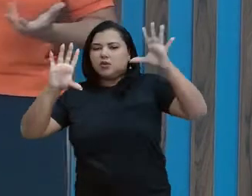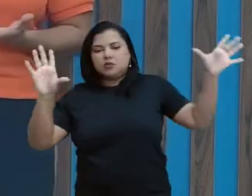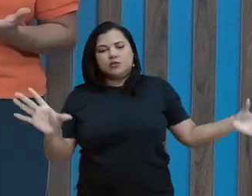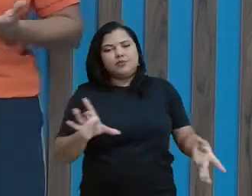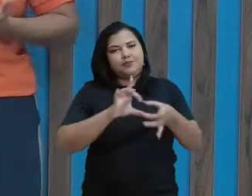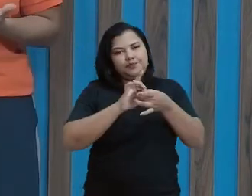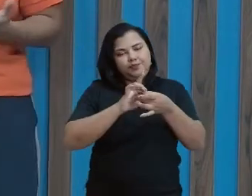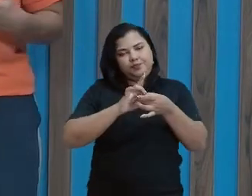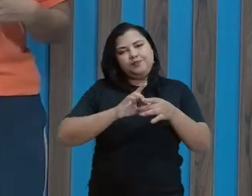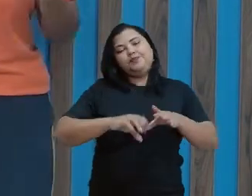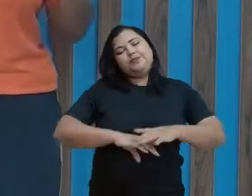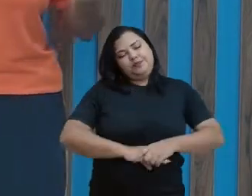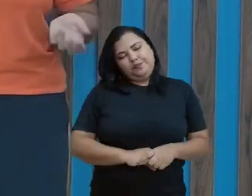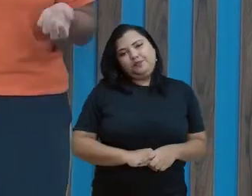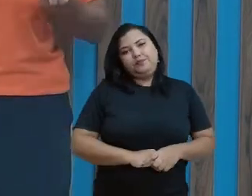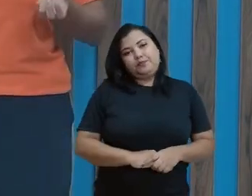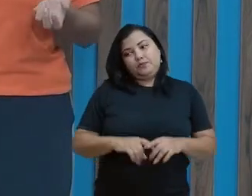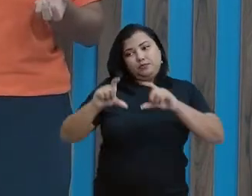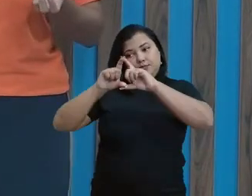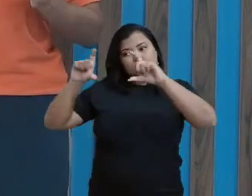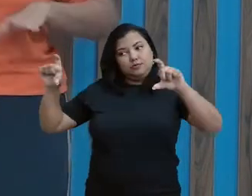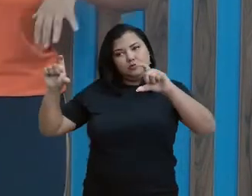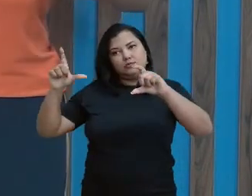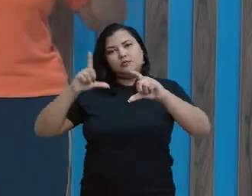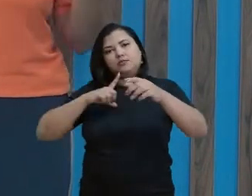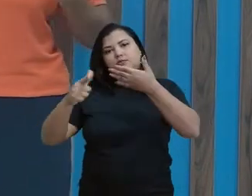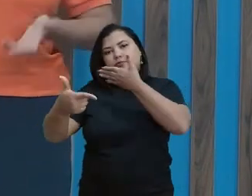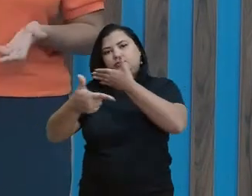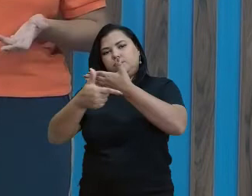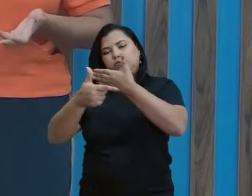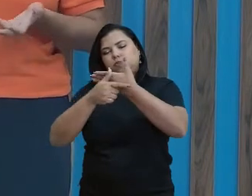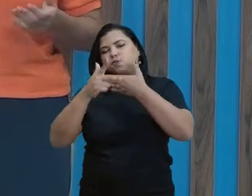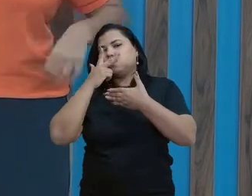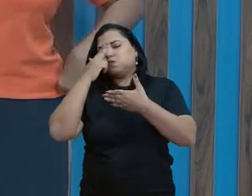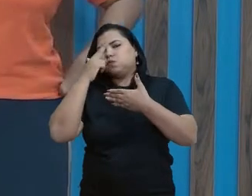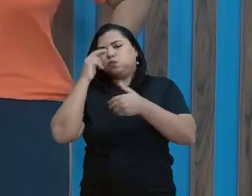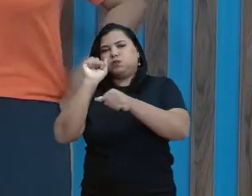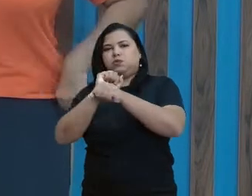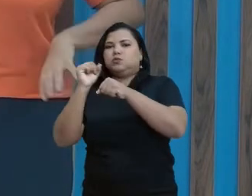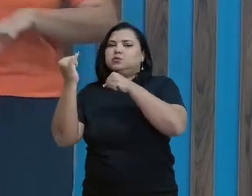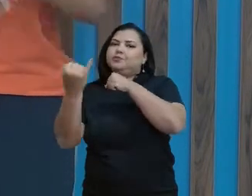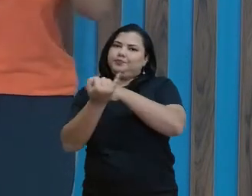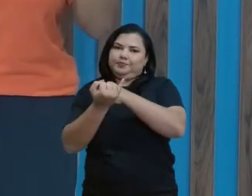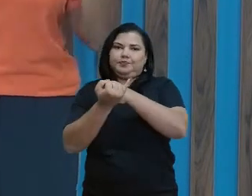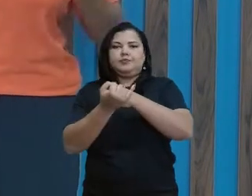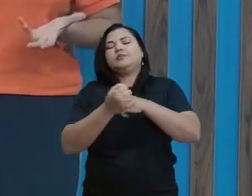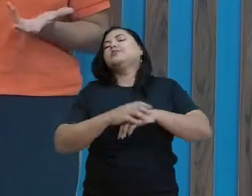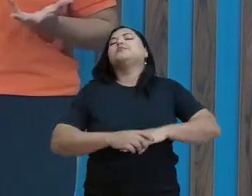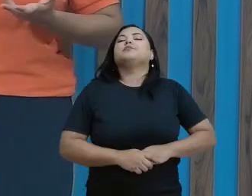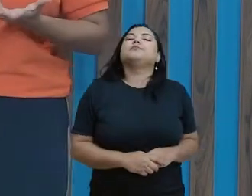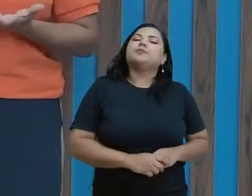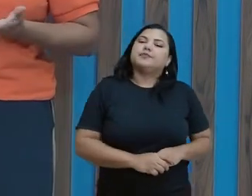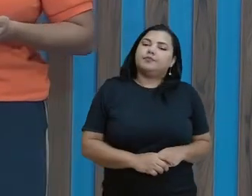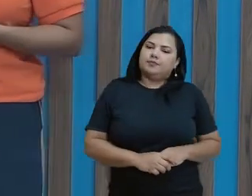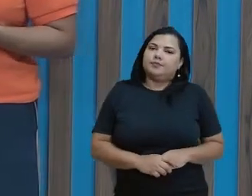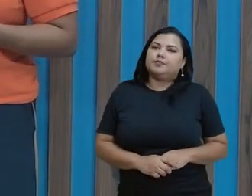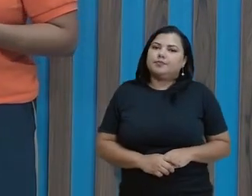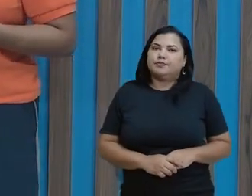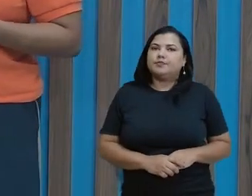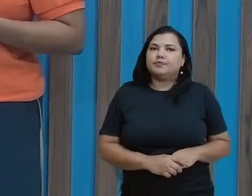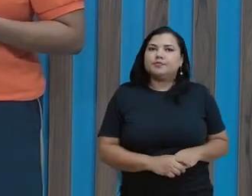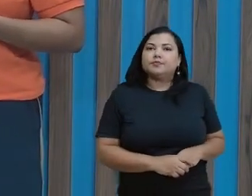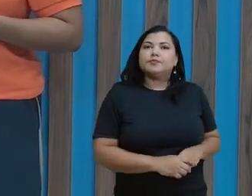função de um adjetivo, ou de uma locução adjetiva, de um adjunto adnominal, na verdade.